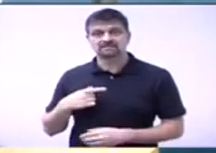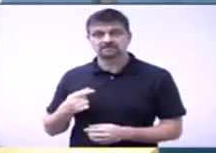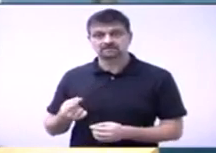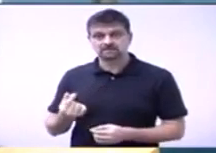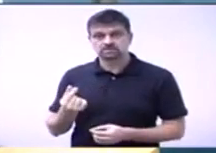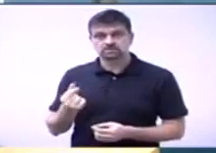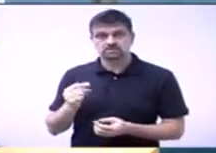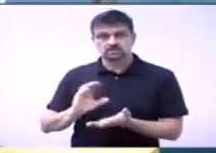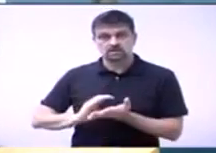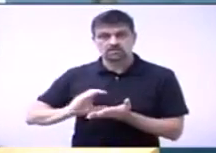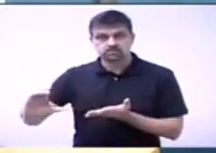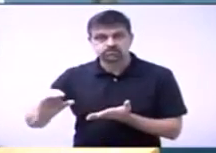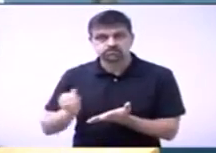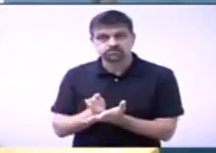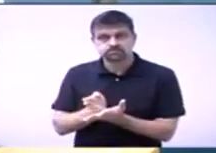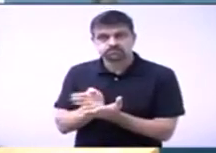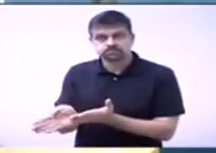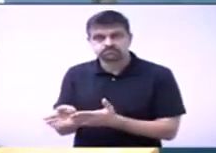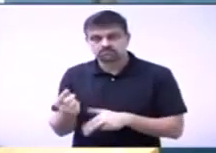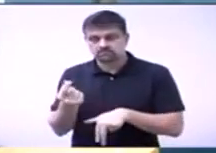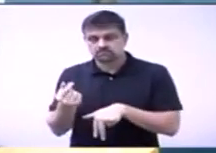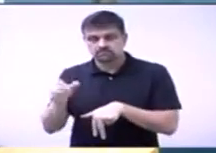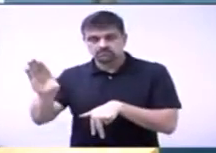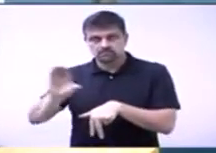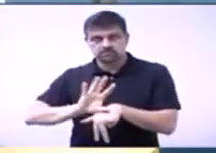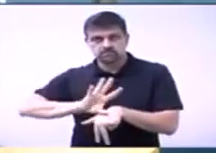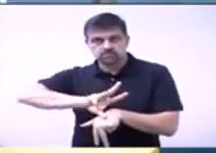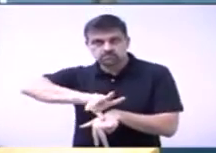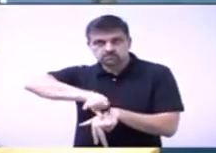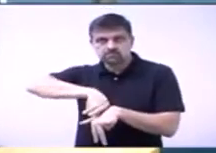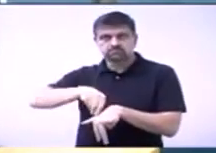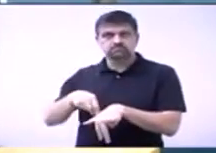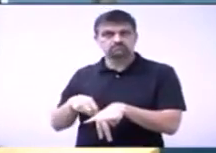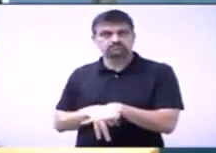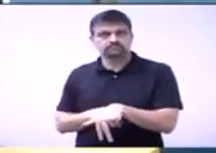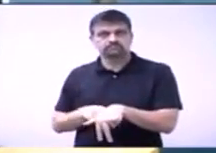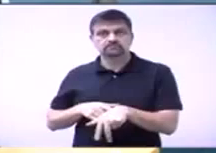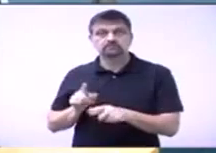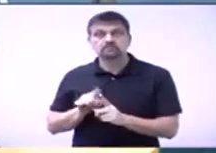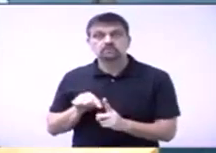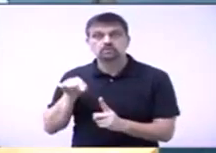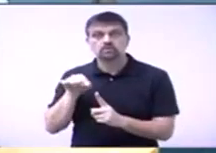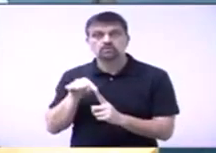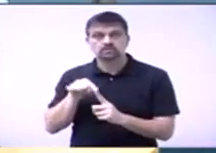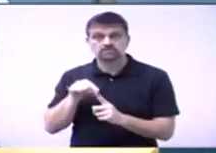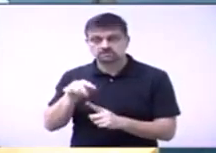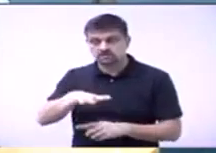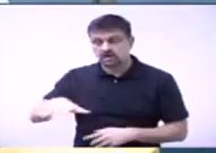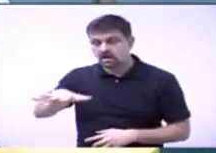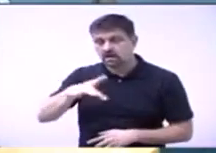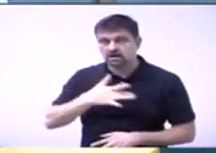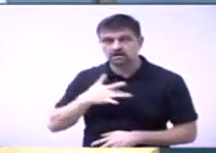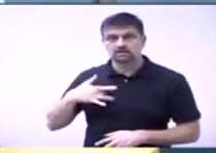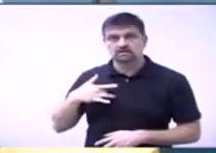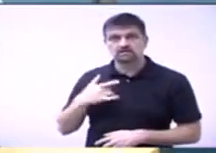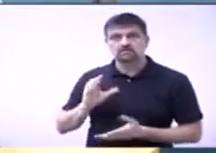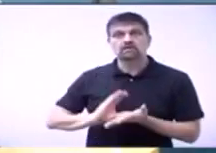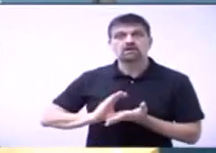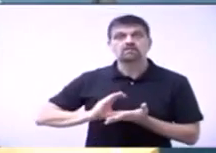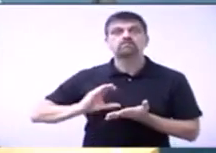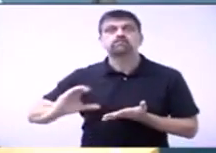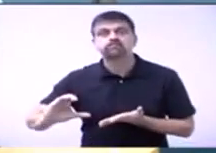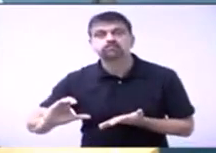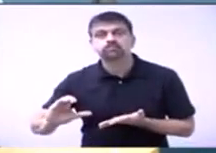nossas verbas vinculadas às contas zeradas e que eram destinadas para a finalização da saúde e não foram. E eu me